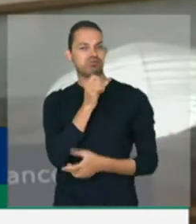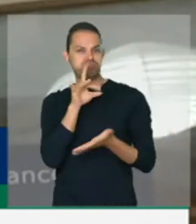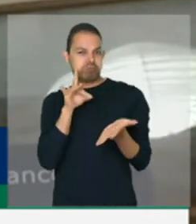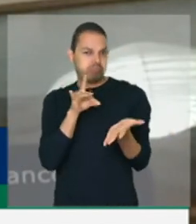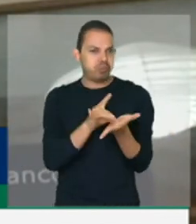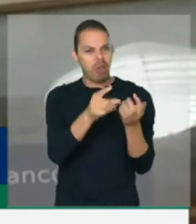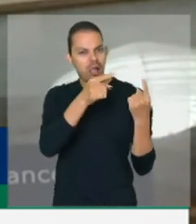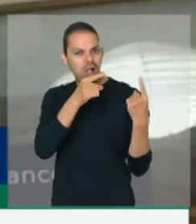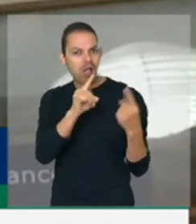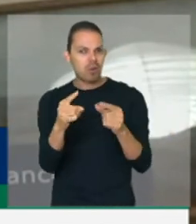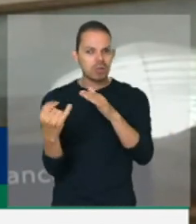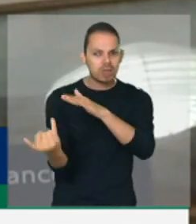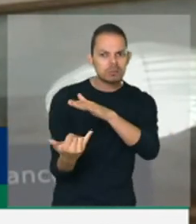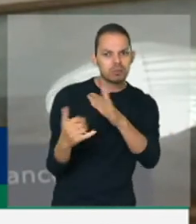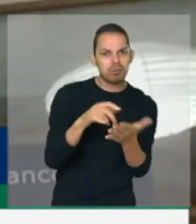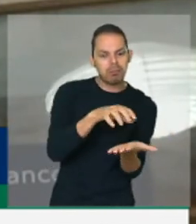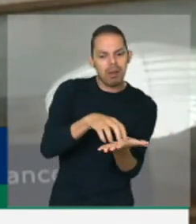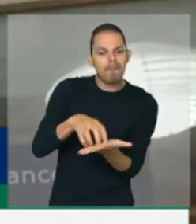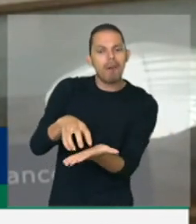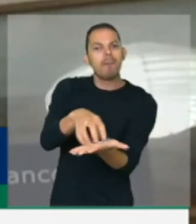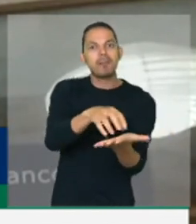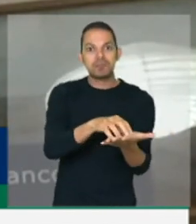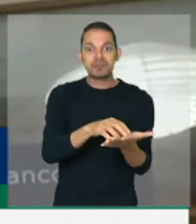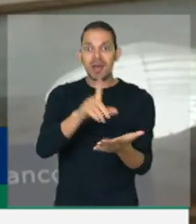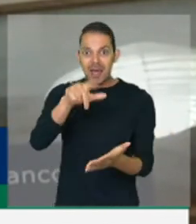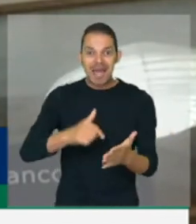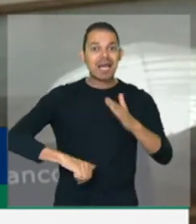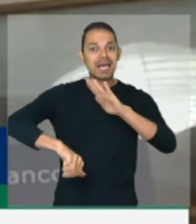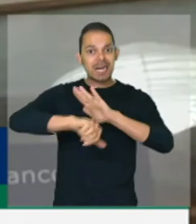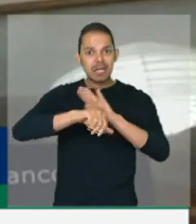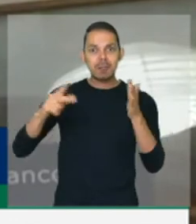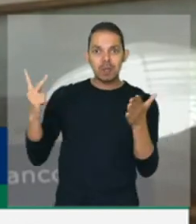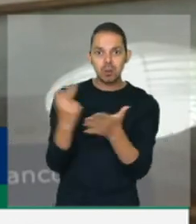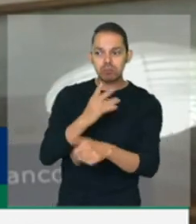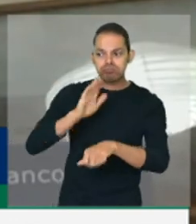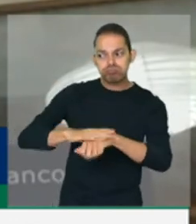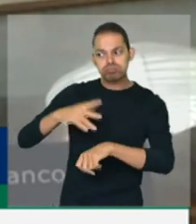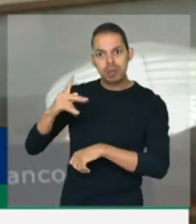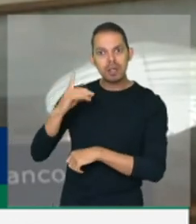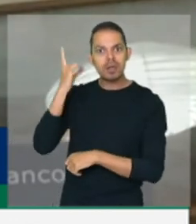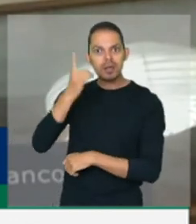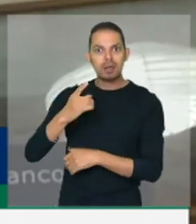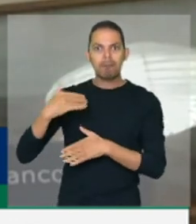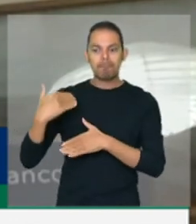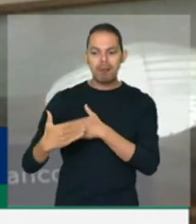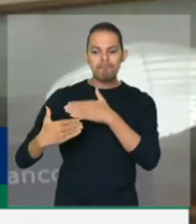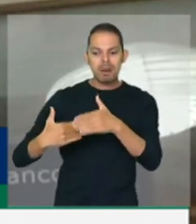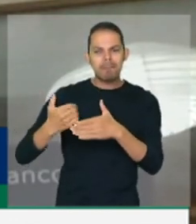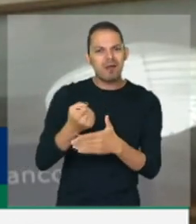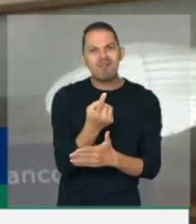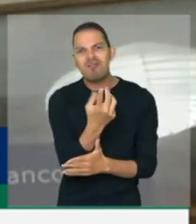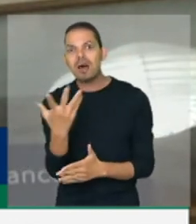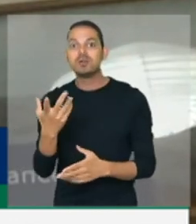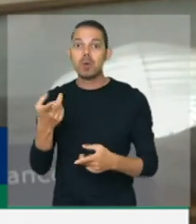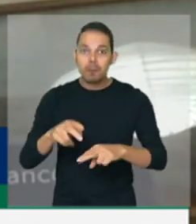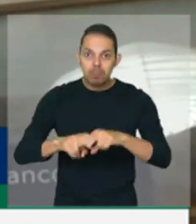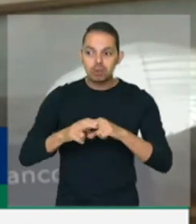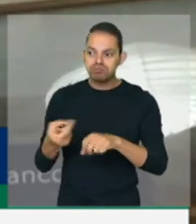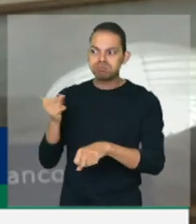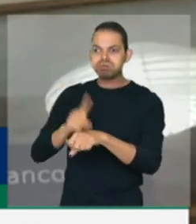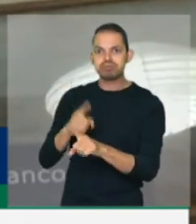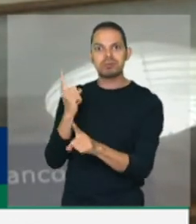atentados contra instituições. A gente está falando de crimes cometidos sequencialmente, por isso o flagrante, por